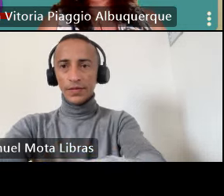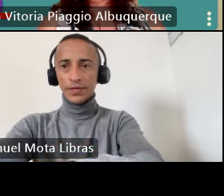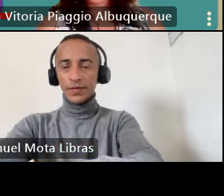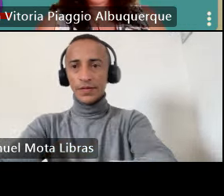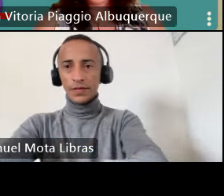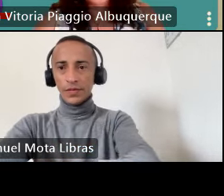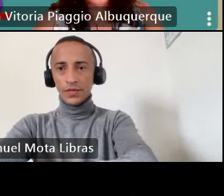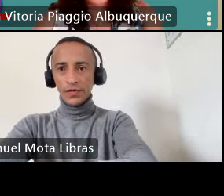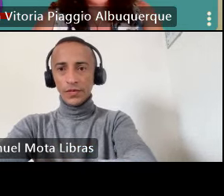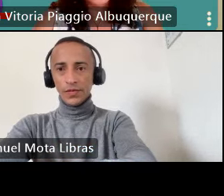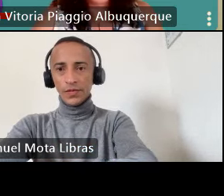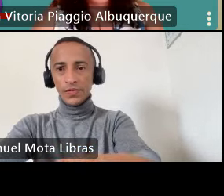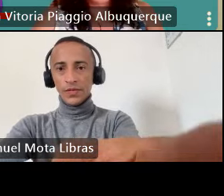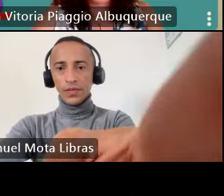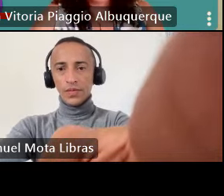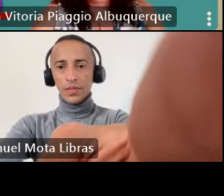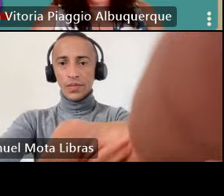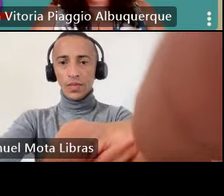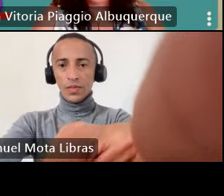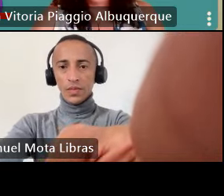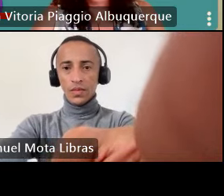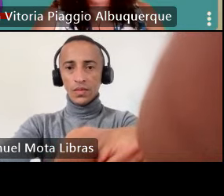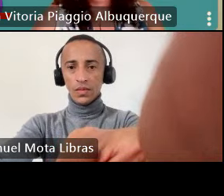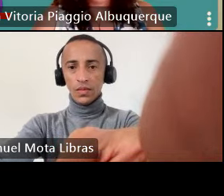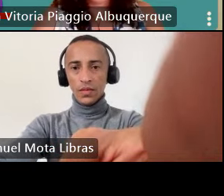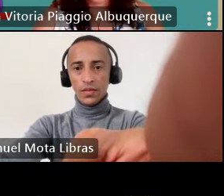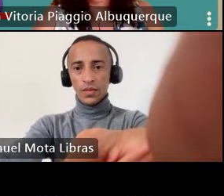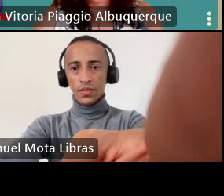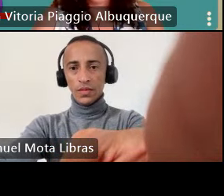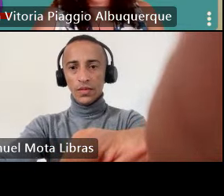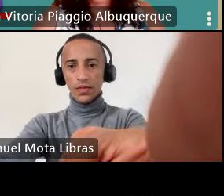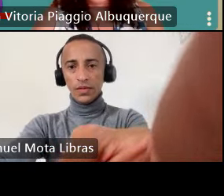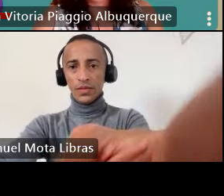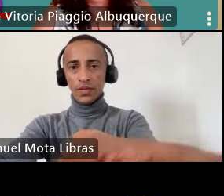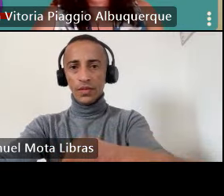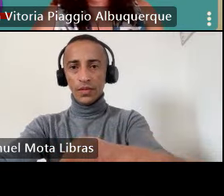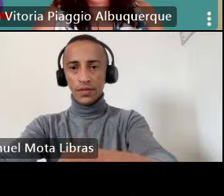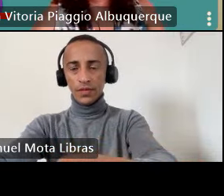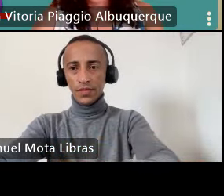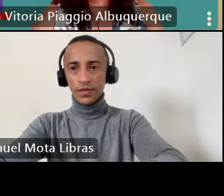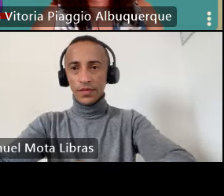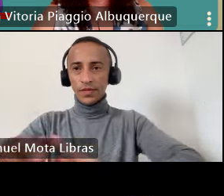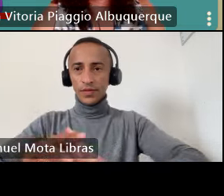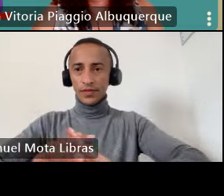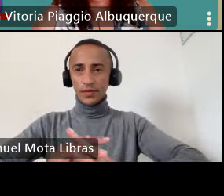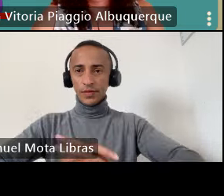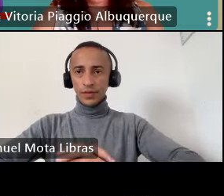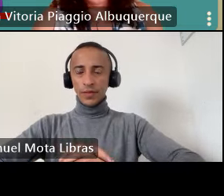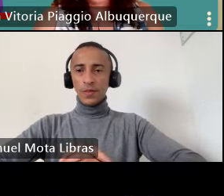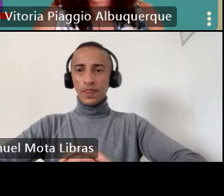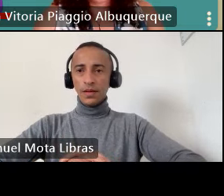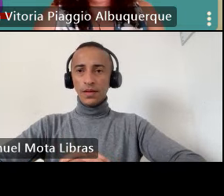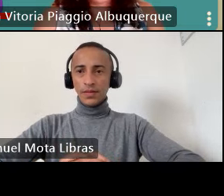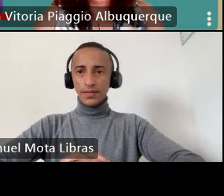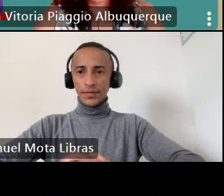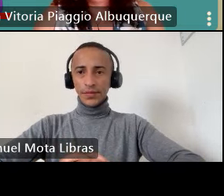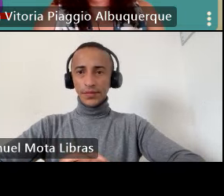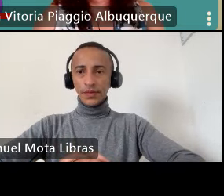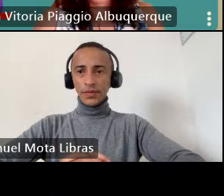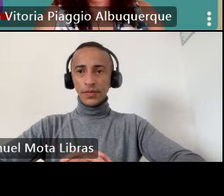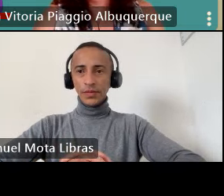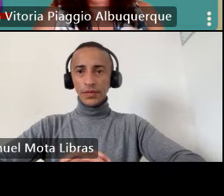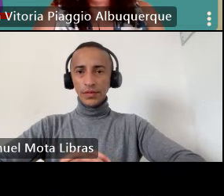pra gente ter aquela clareza de tudo que existe né antes de se de de definir por qual caminho tomar e ter